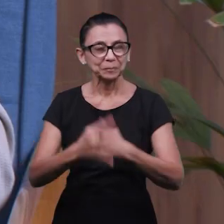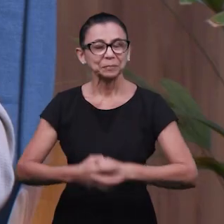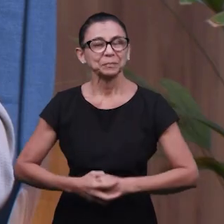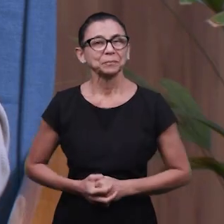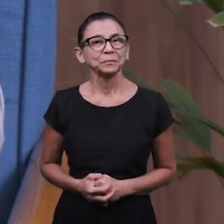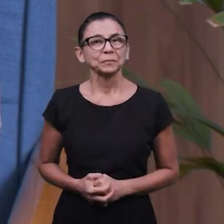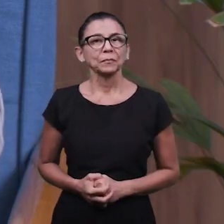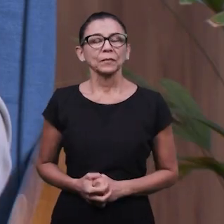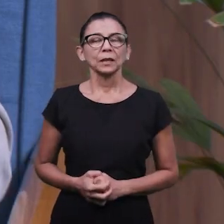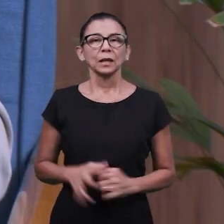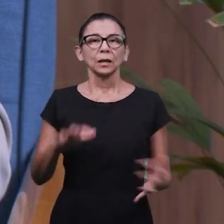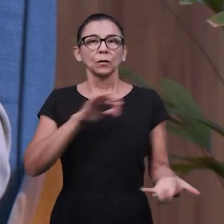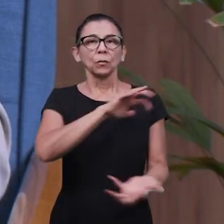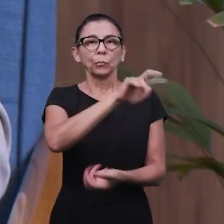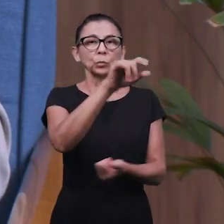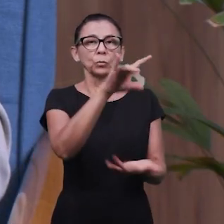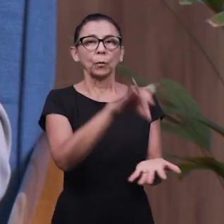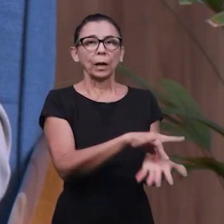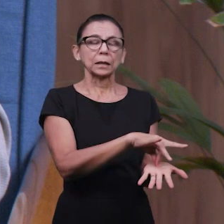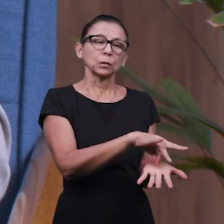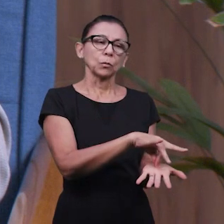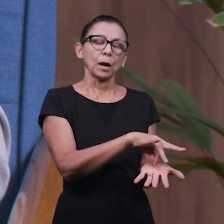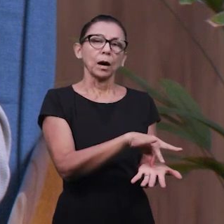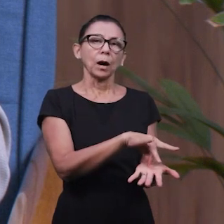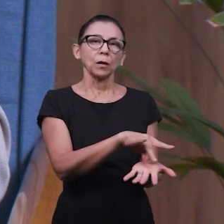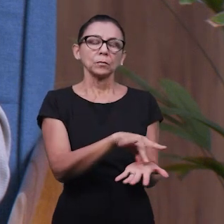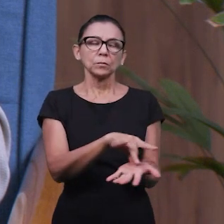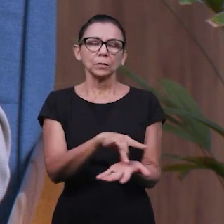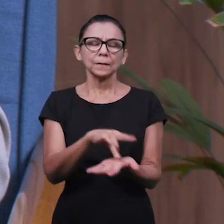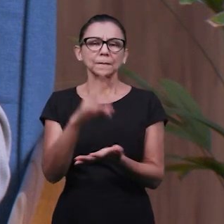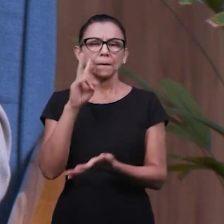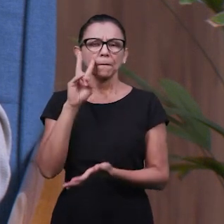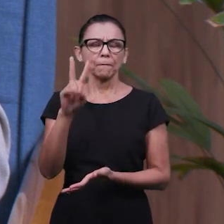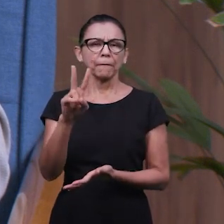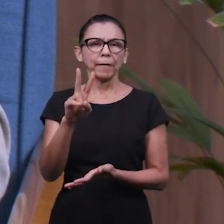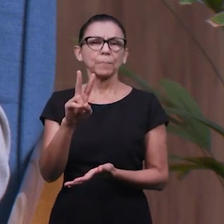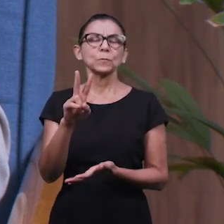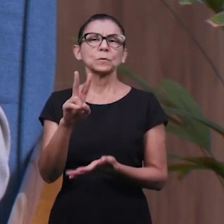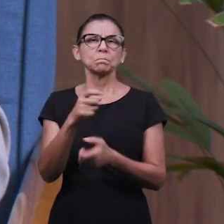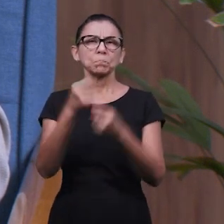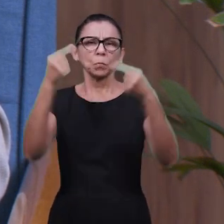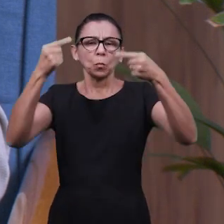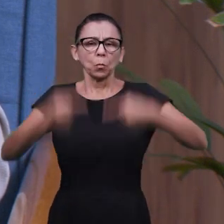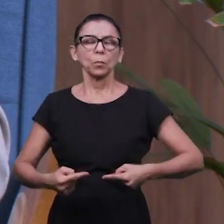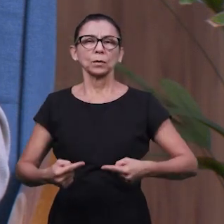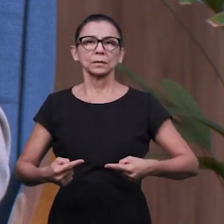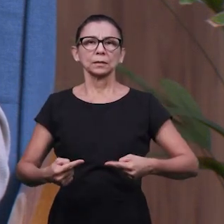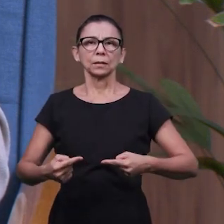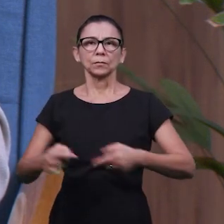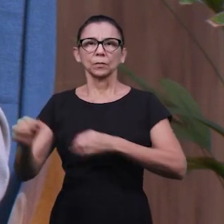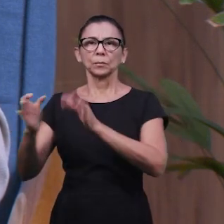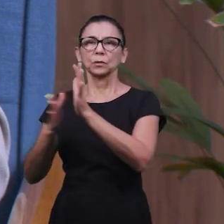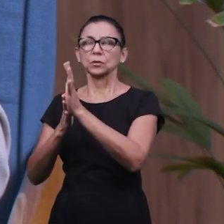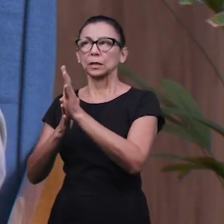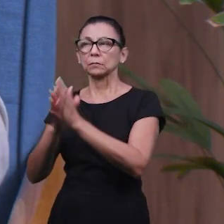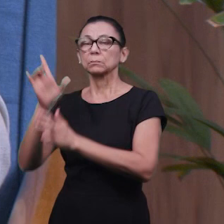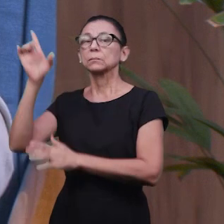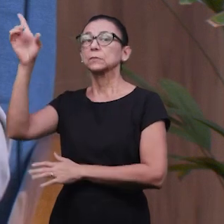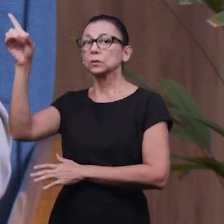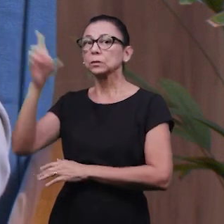edição do programa Anunciando o Evangelho Eterno. Seja bem-vindo a esse programa que é feito com todo carinho